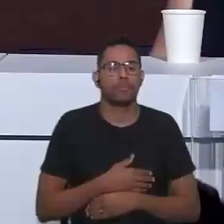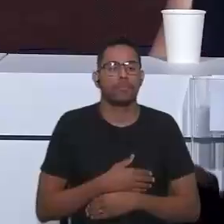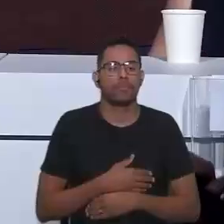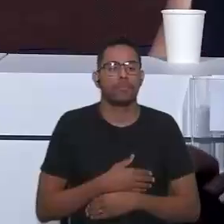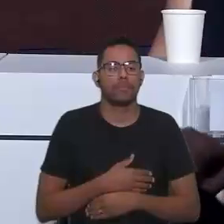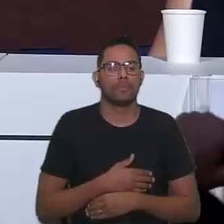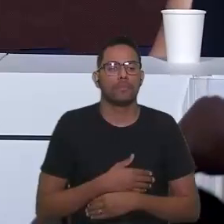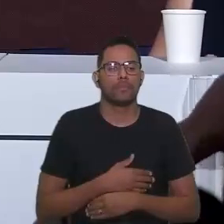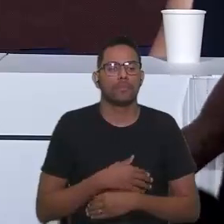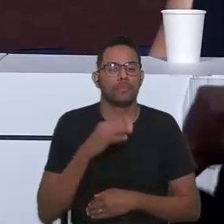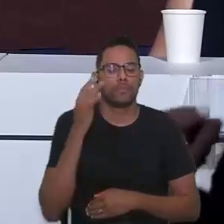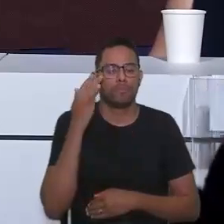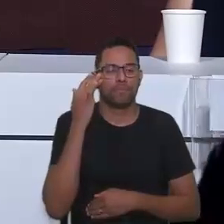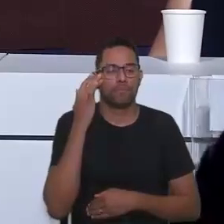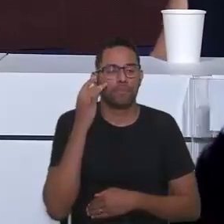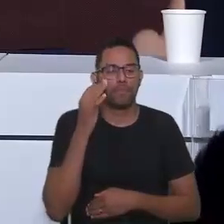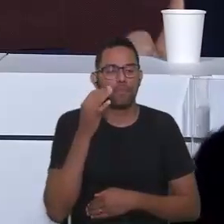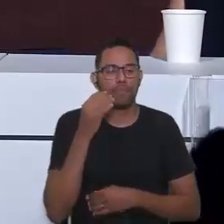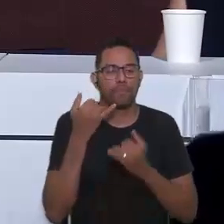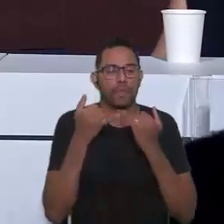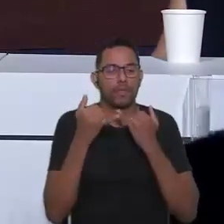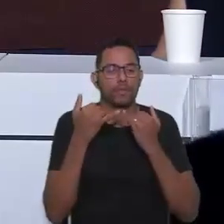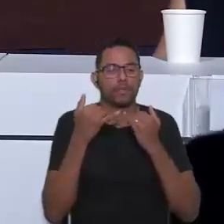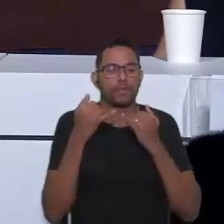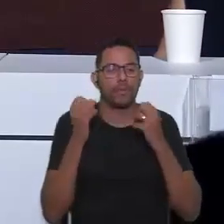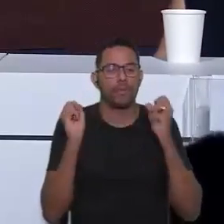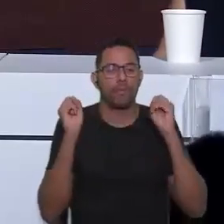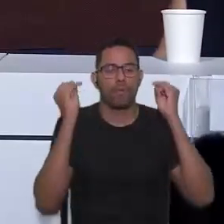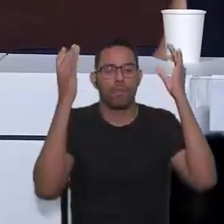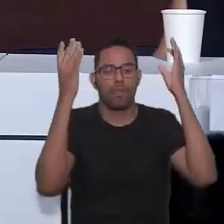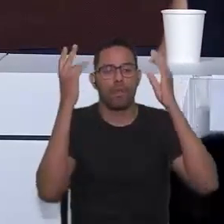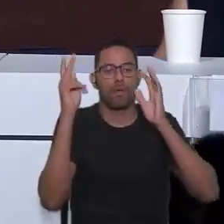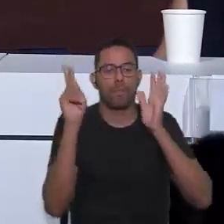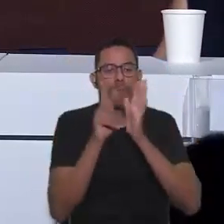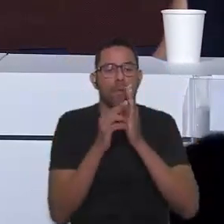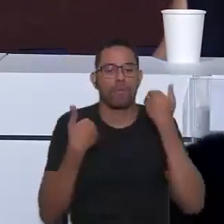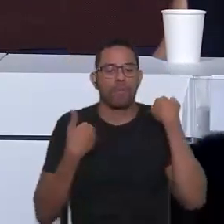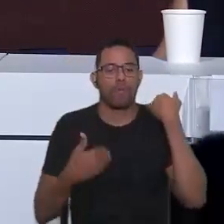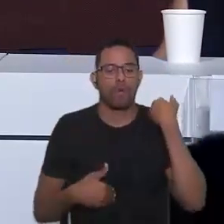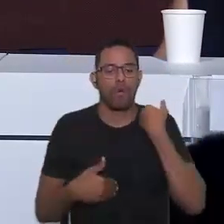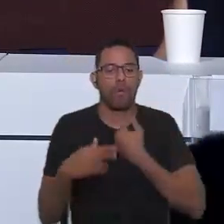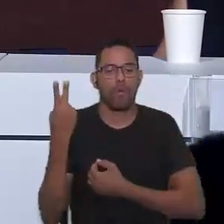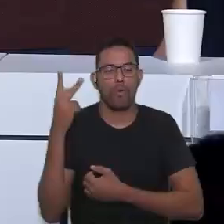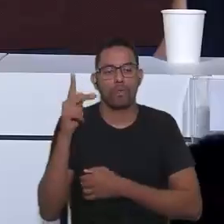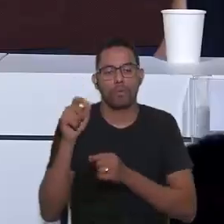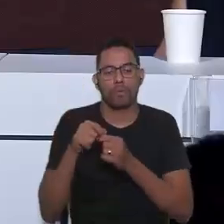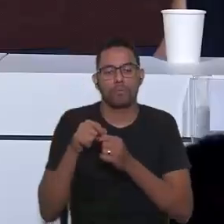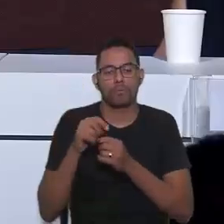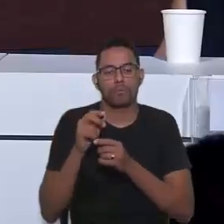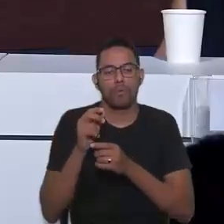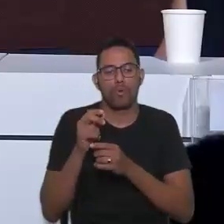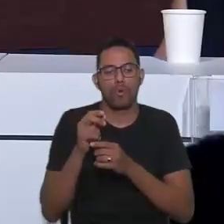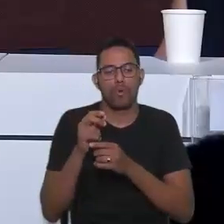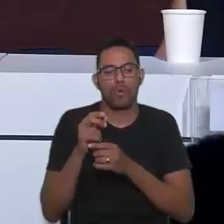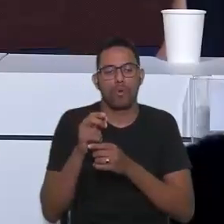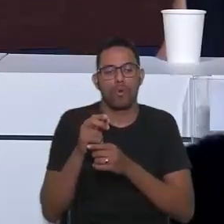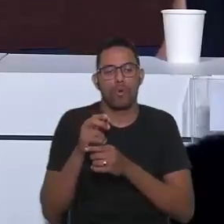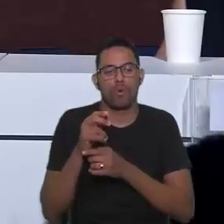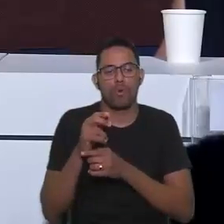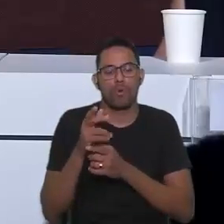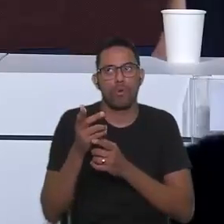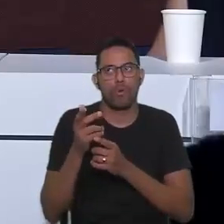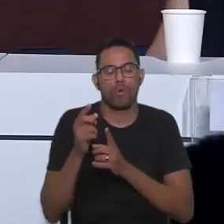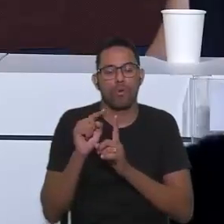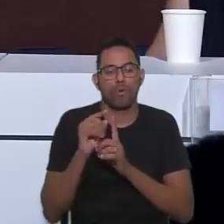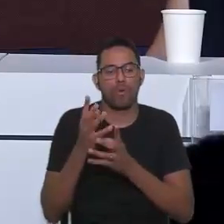parecido com um milagre e que pode acontecer a uma pessoa, só pode ser o seu próprio corpo fazer outra pessoa, e isso não pertence aos